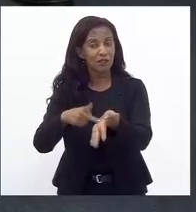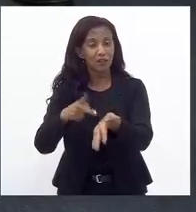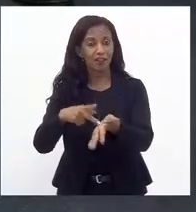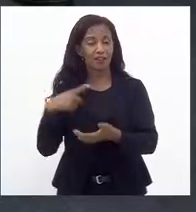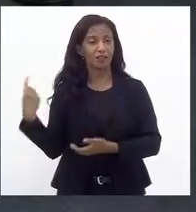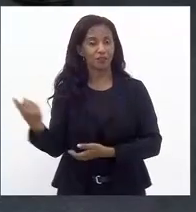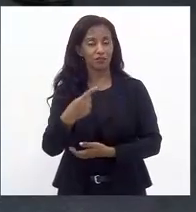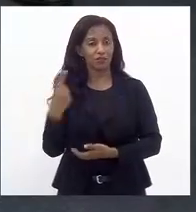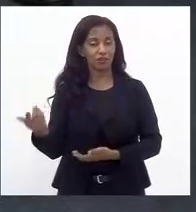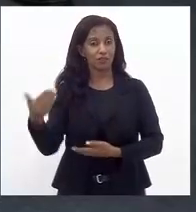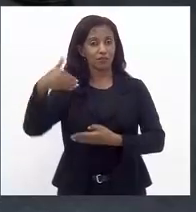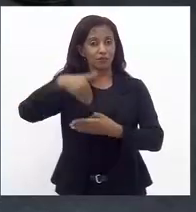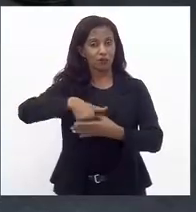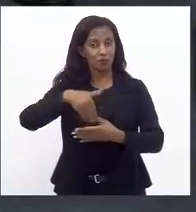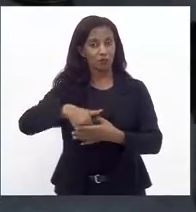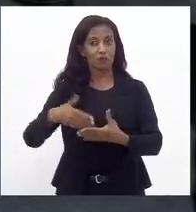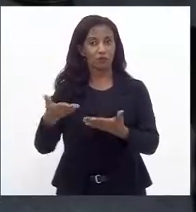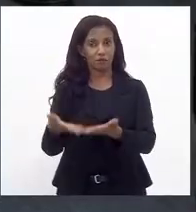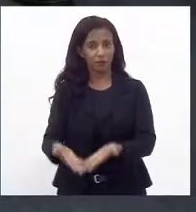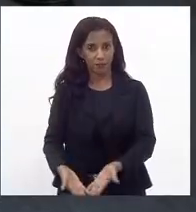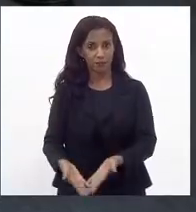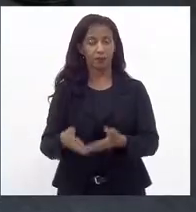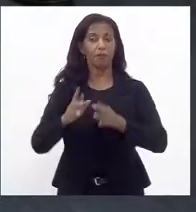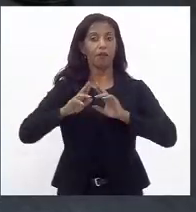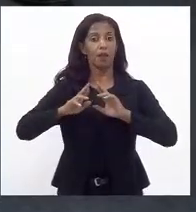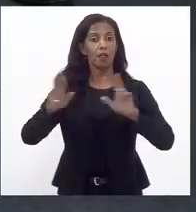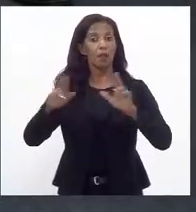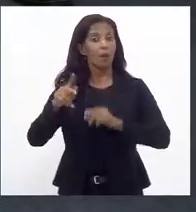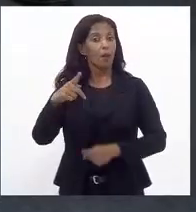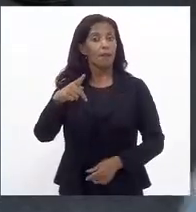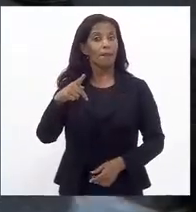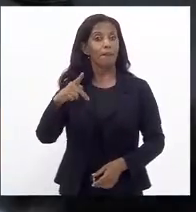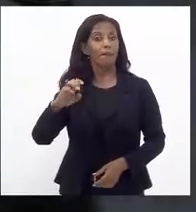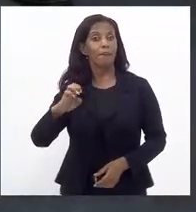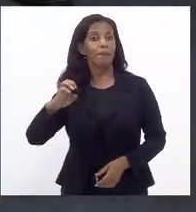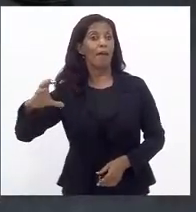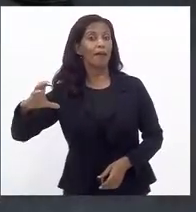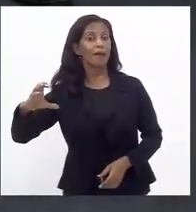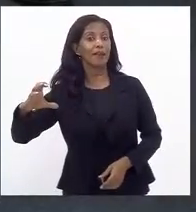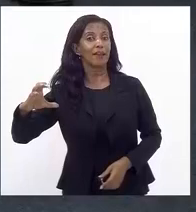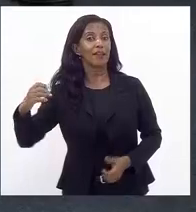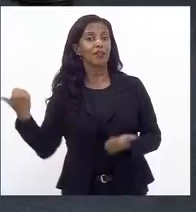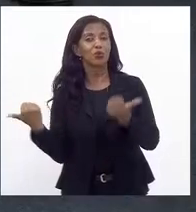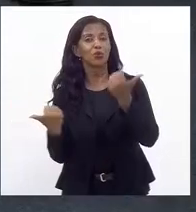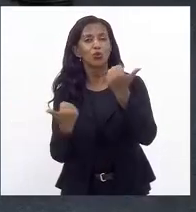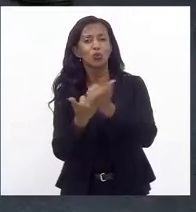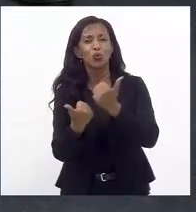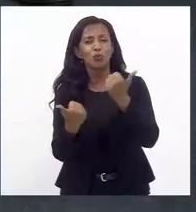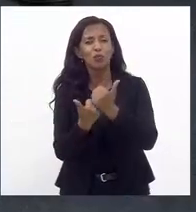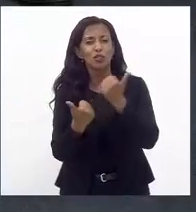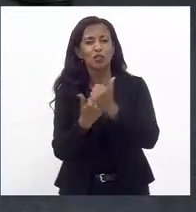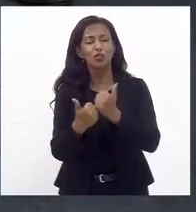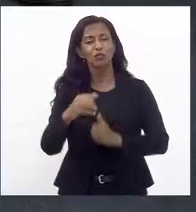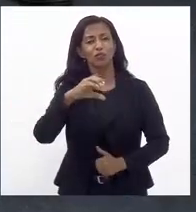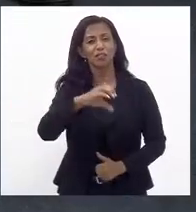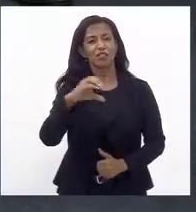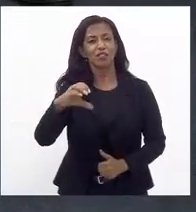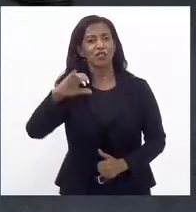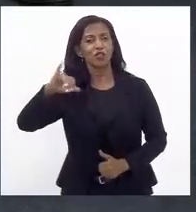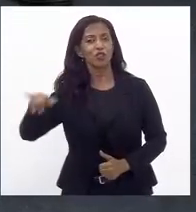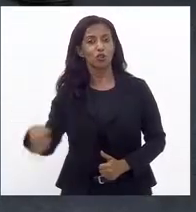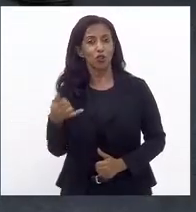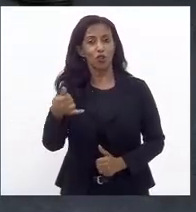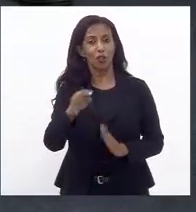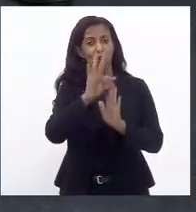nós estamos voltando aqui não é a PEC é o substitutivo da ccj